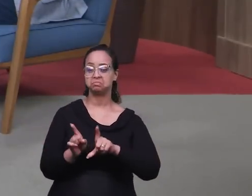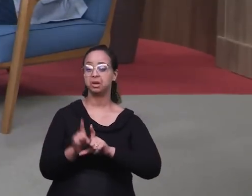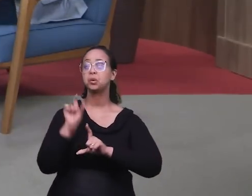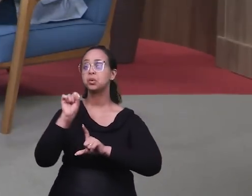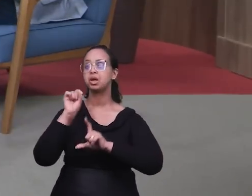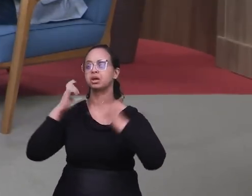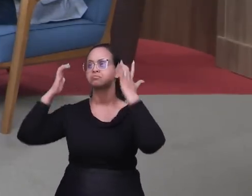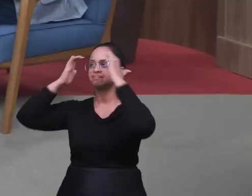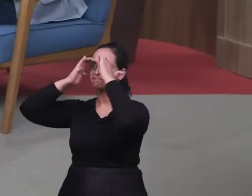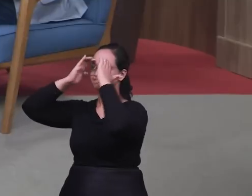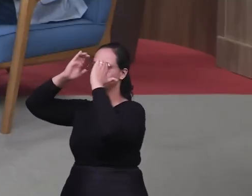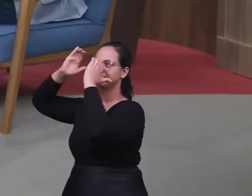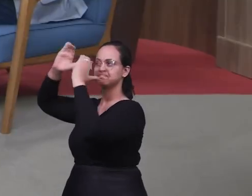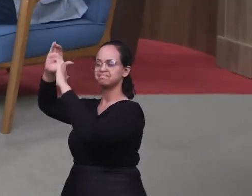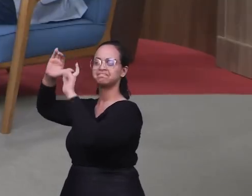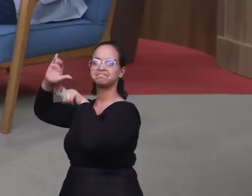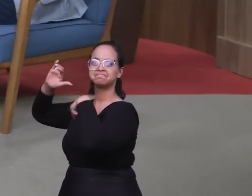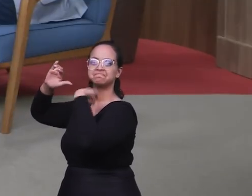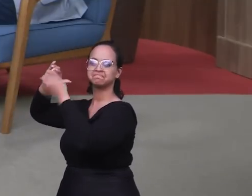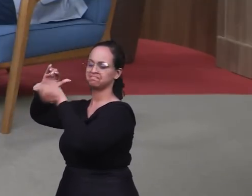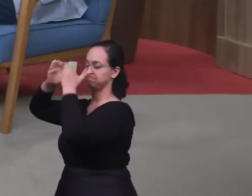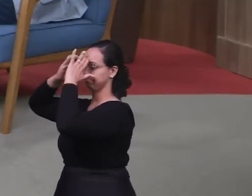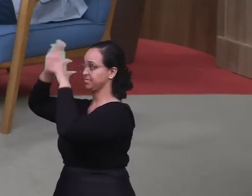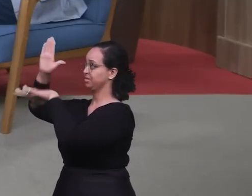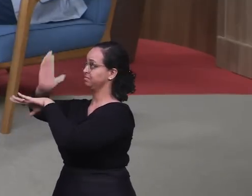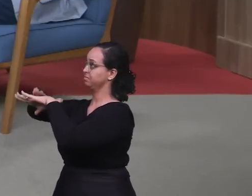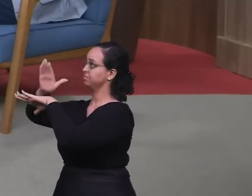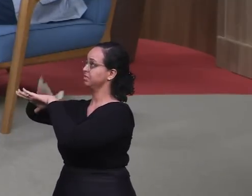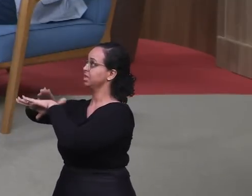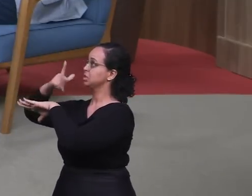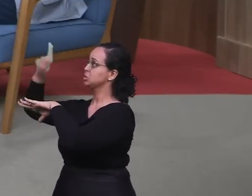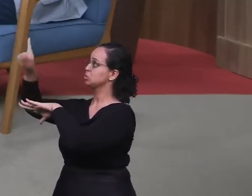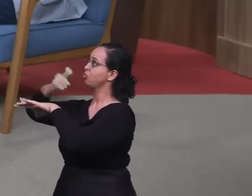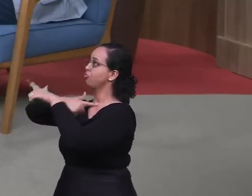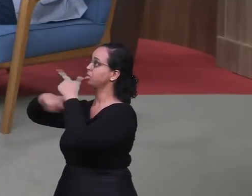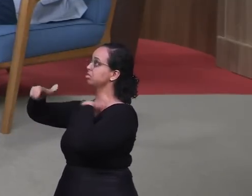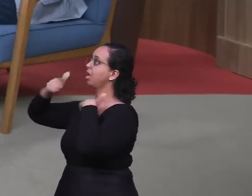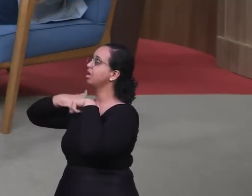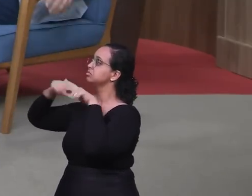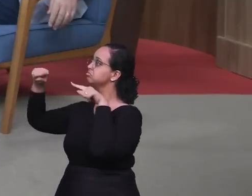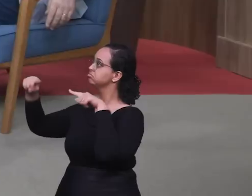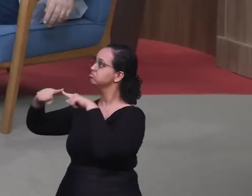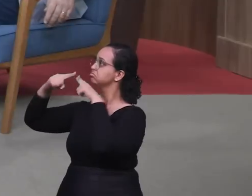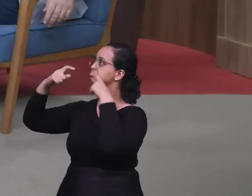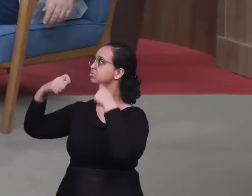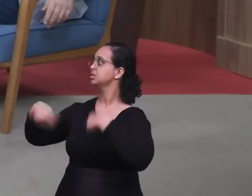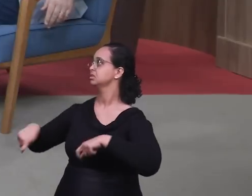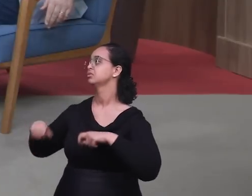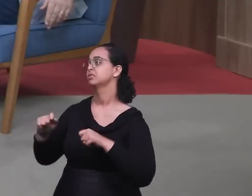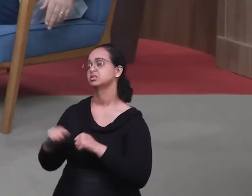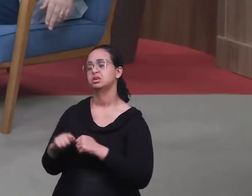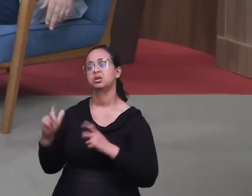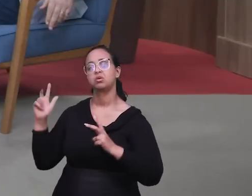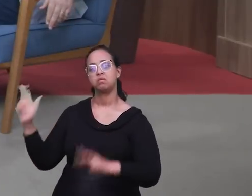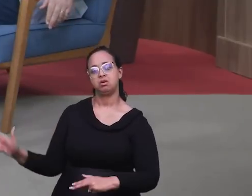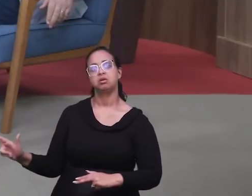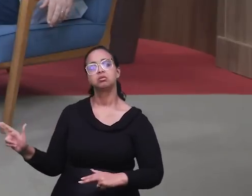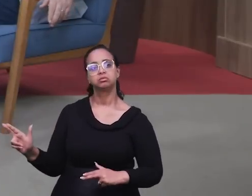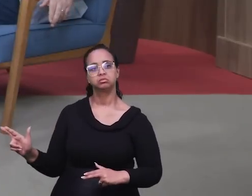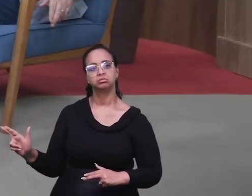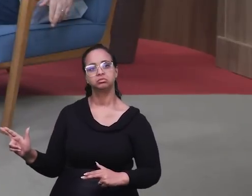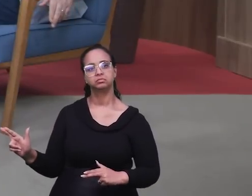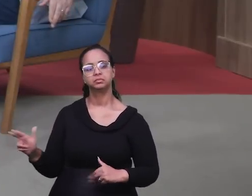e de obediência. Obediência. Porque ele diz, seja feita a tua vontade diante daquilo tudo. Interessante, José, assim, que a gente